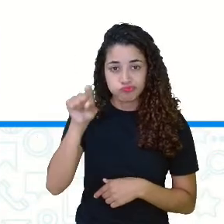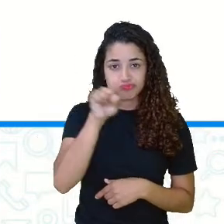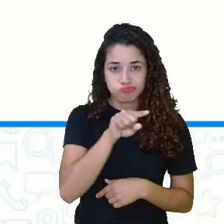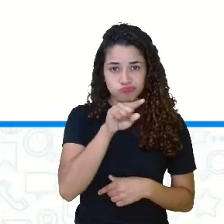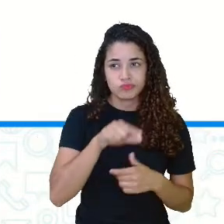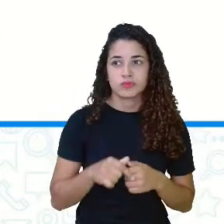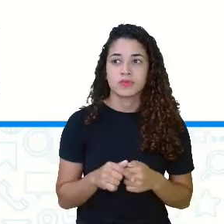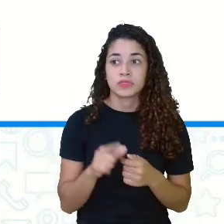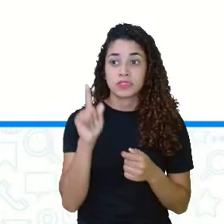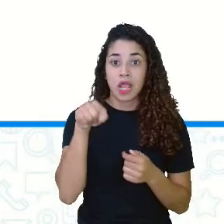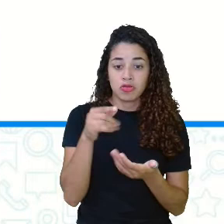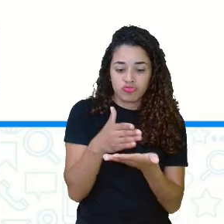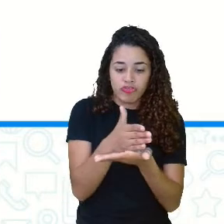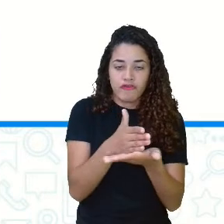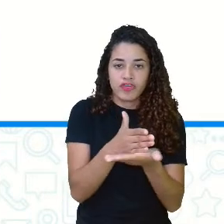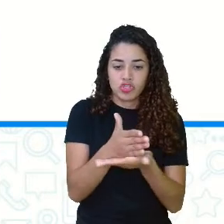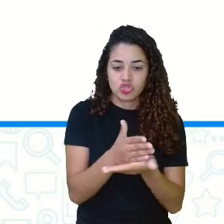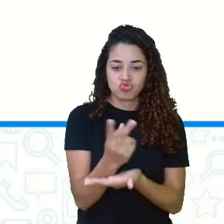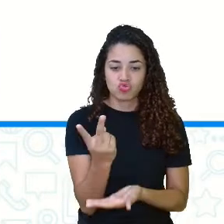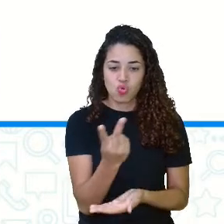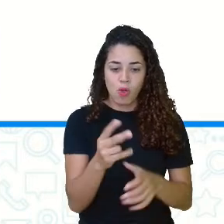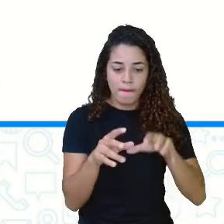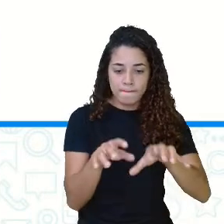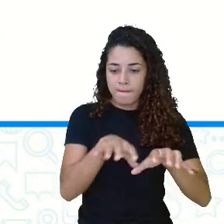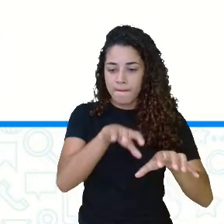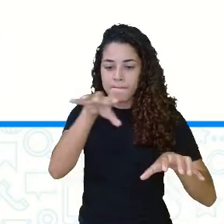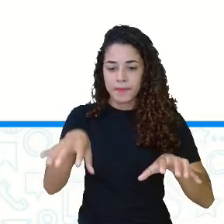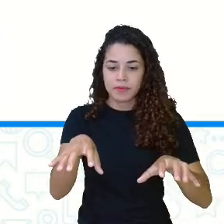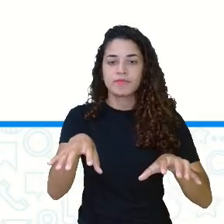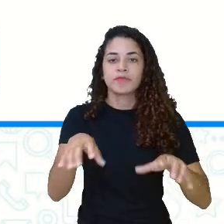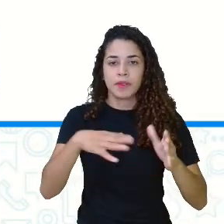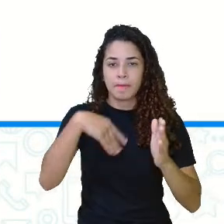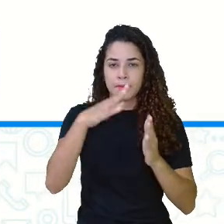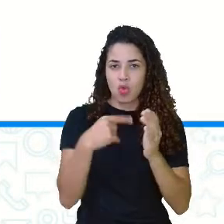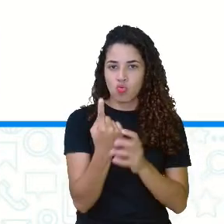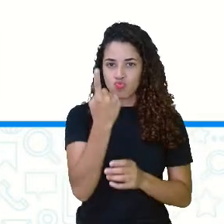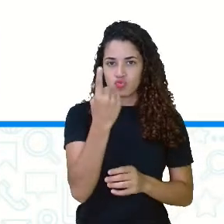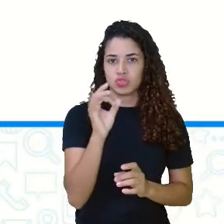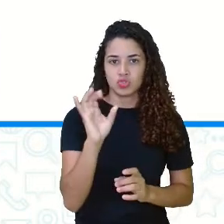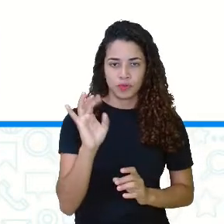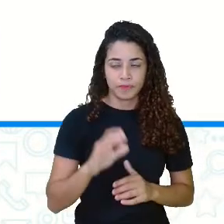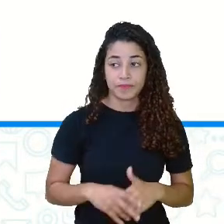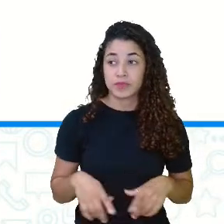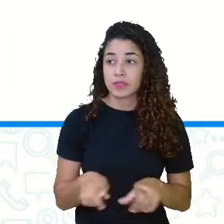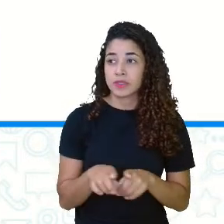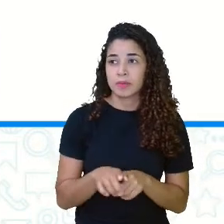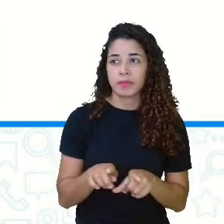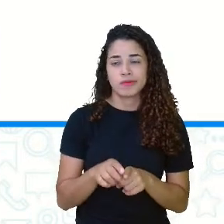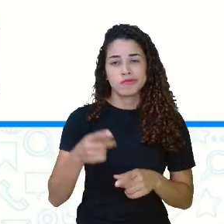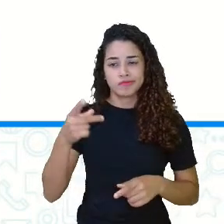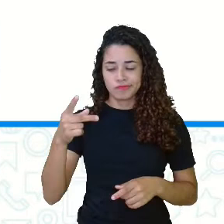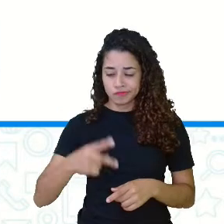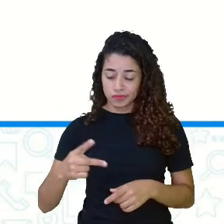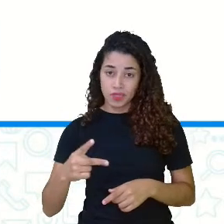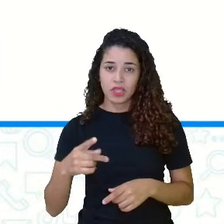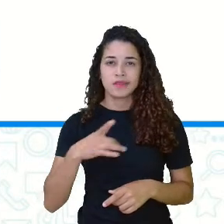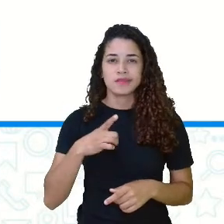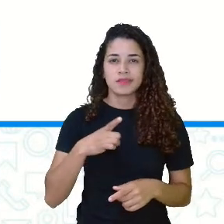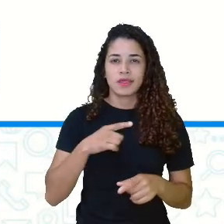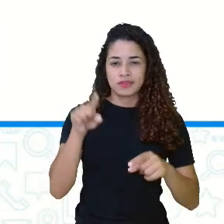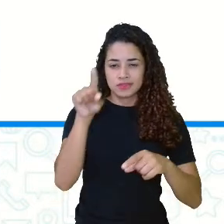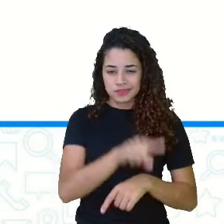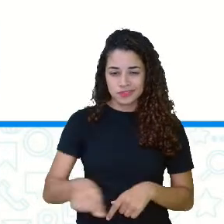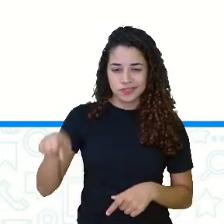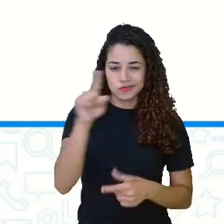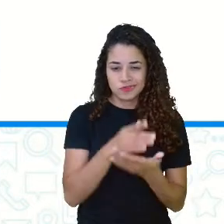está dividido em duas partes e eu pintei uma. O 2, eu tenho um círculo que está dividido em